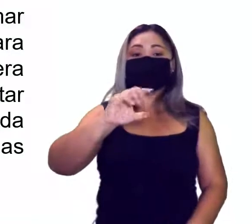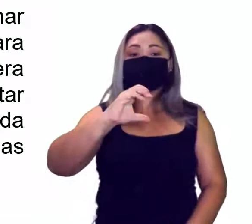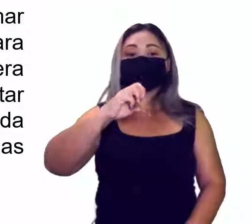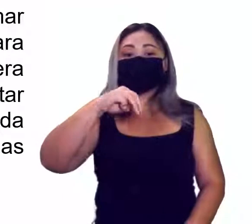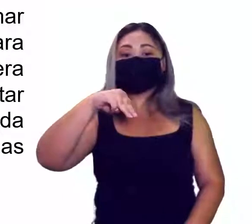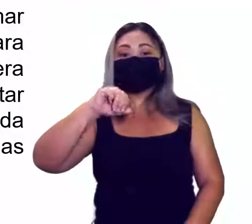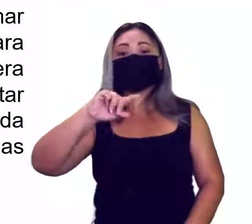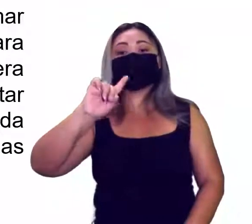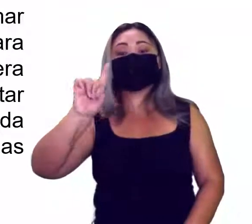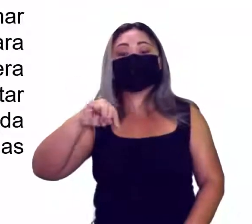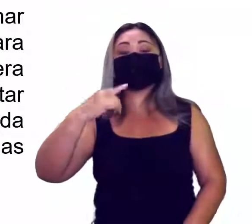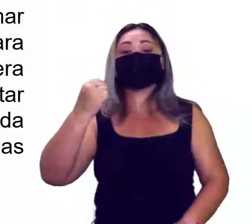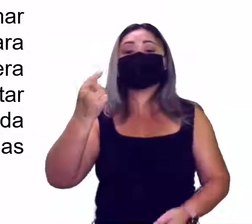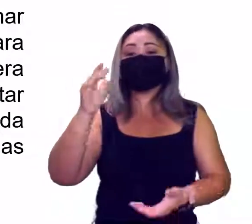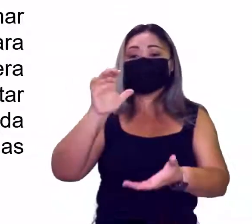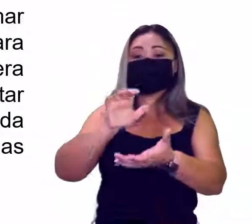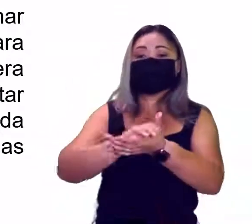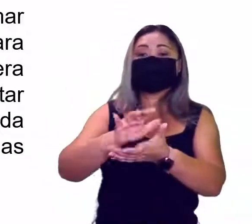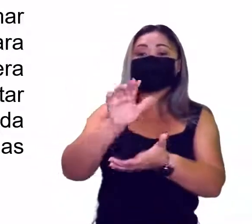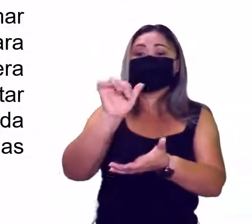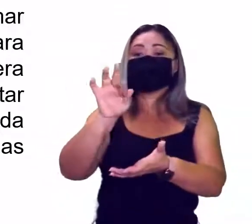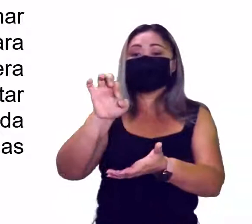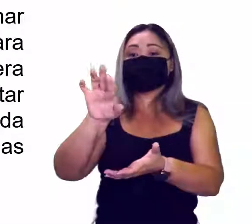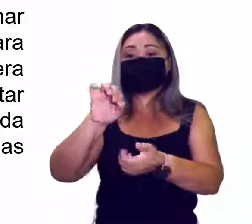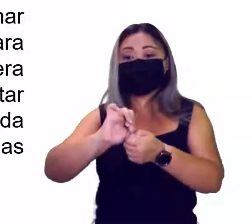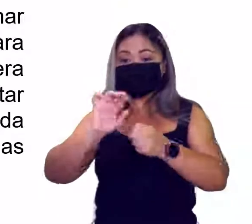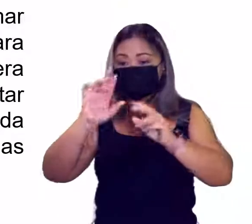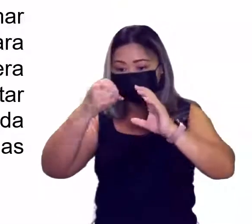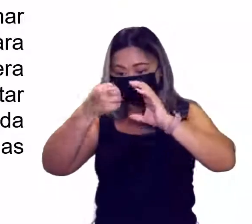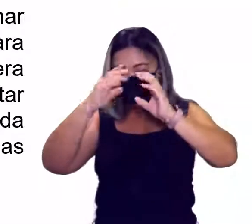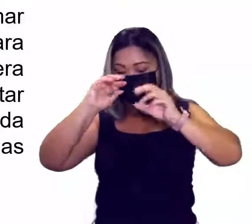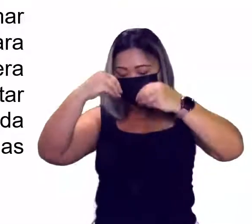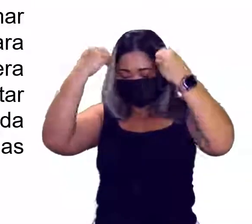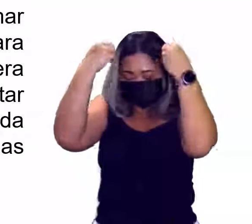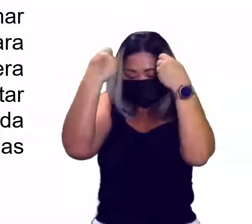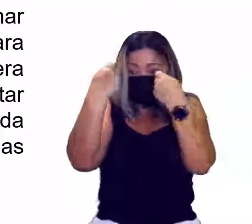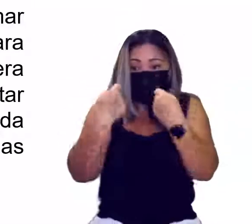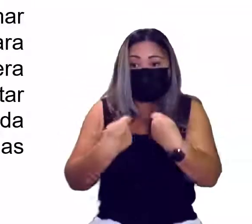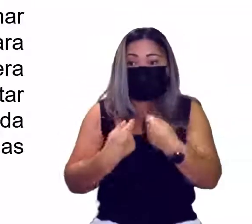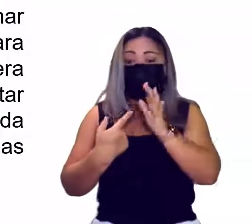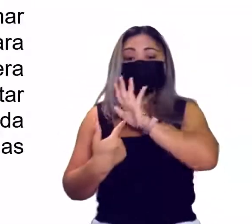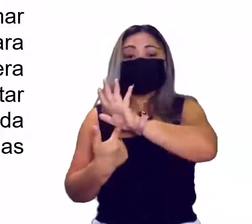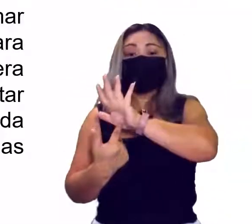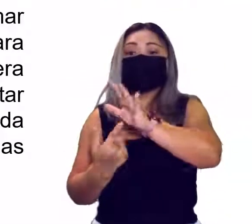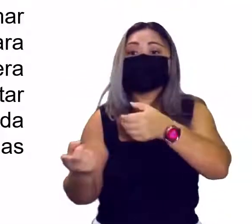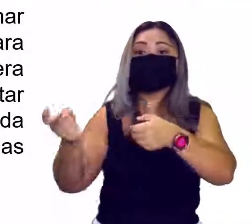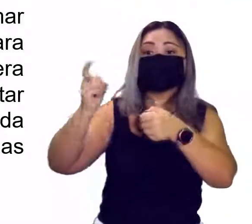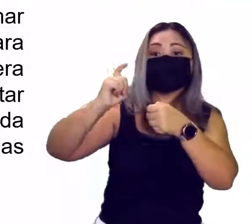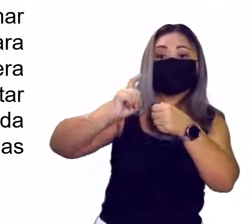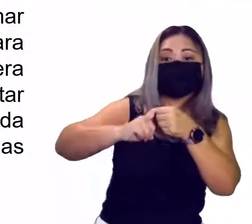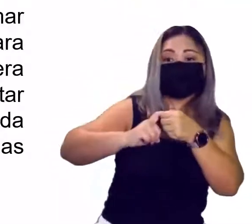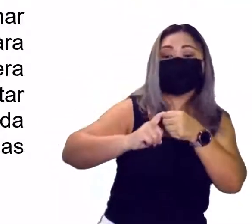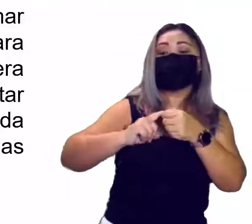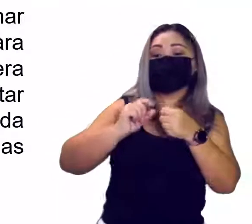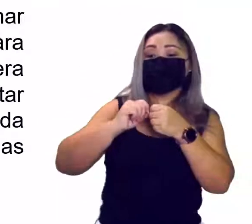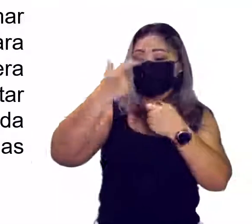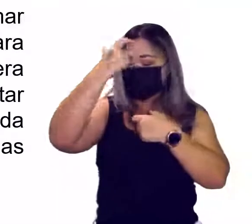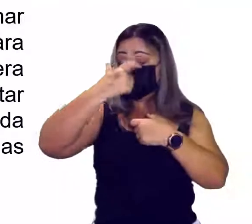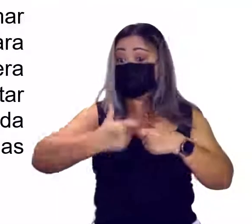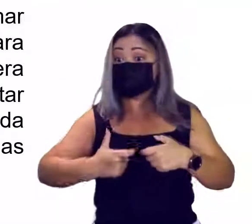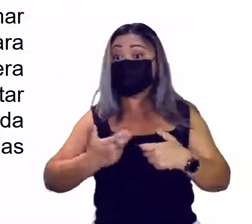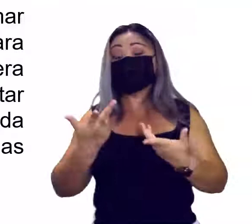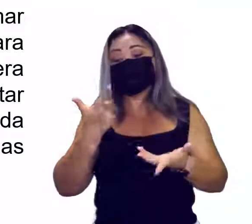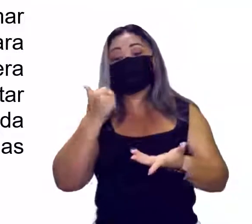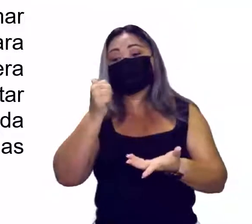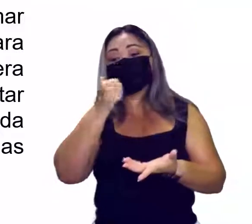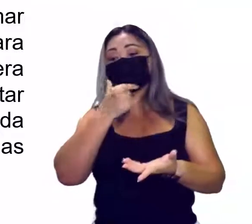se caracterizou, né, como ele. Ao retornar, Anfitrião descobriu a traição. Ele se passou, né, como